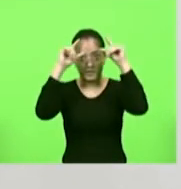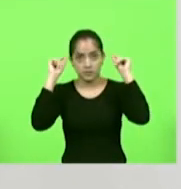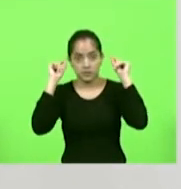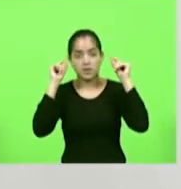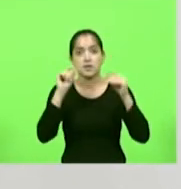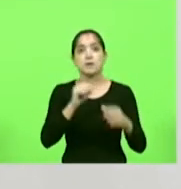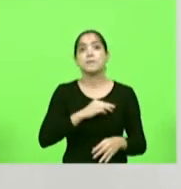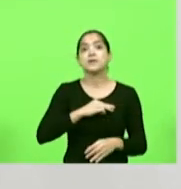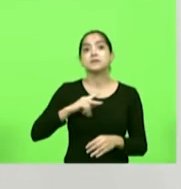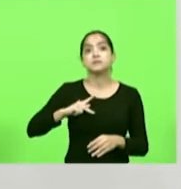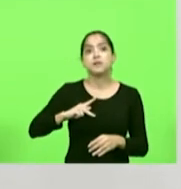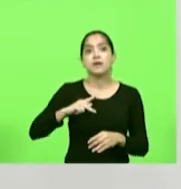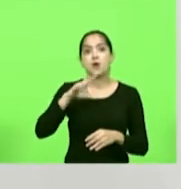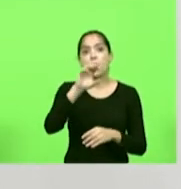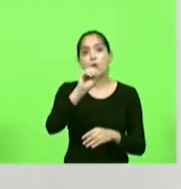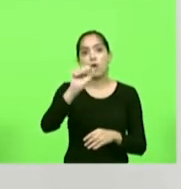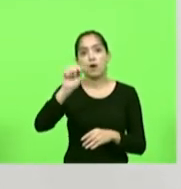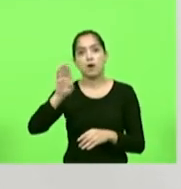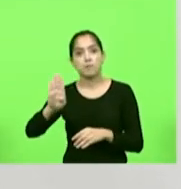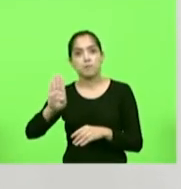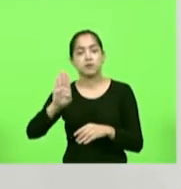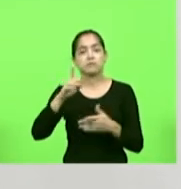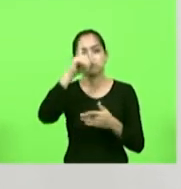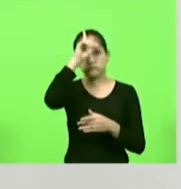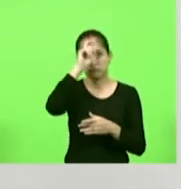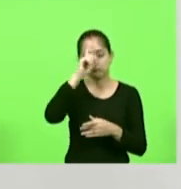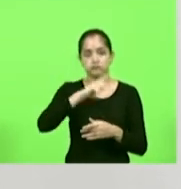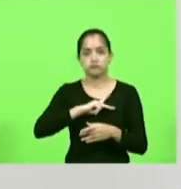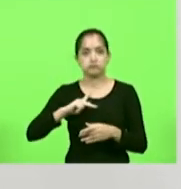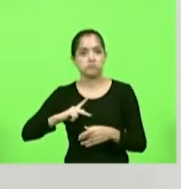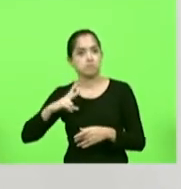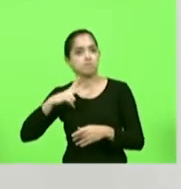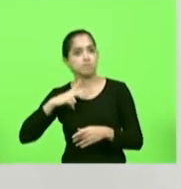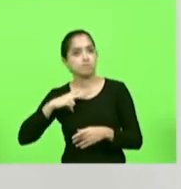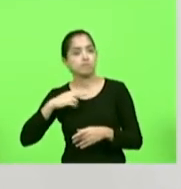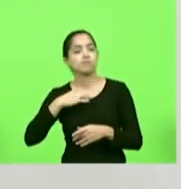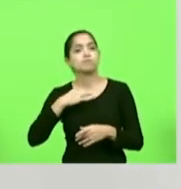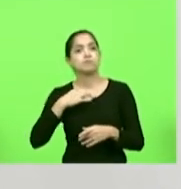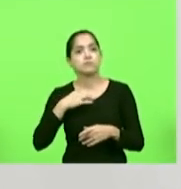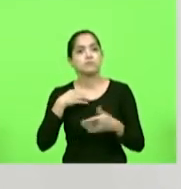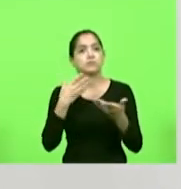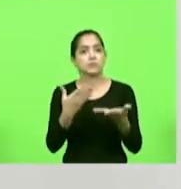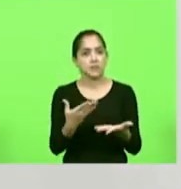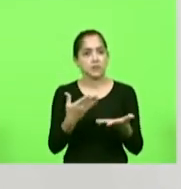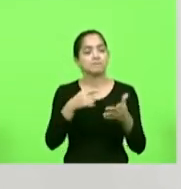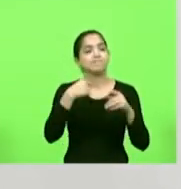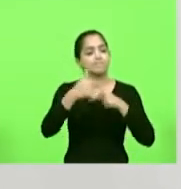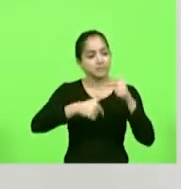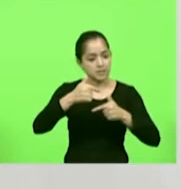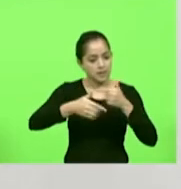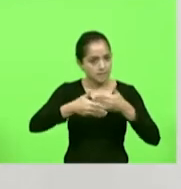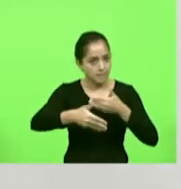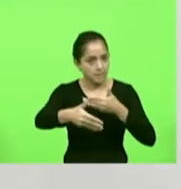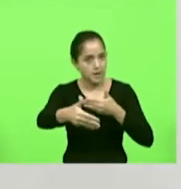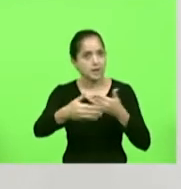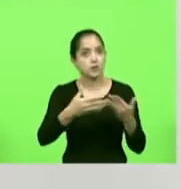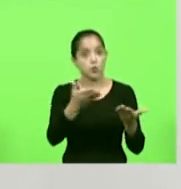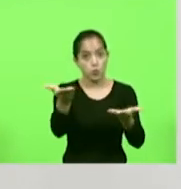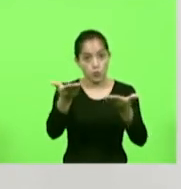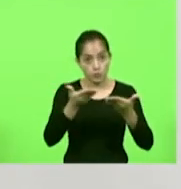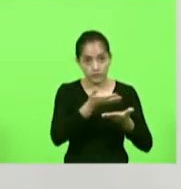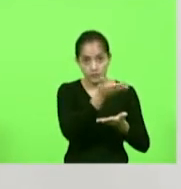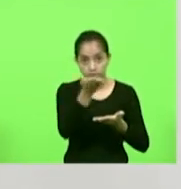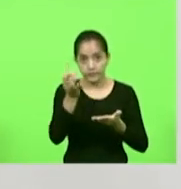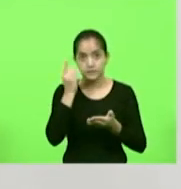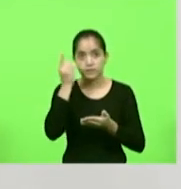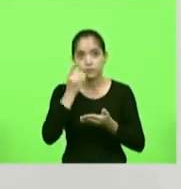OAB, Superintendência dos Hospitais Públicos, Privados, Filantrópicos. Nós teremos muito trabalho pela frente. Convido a todos os